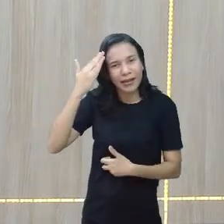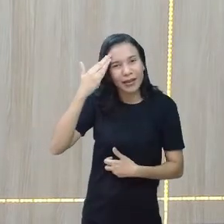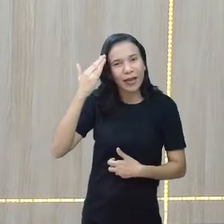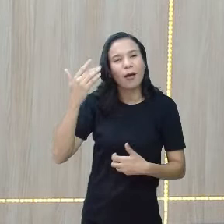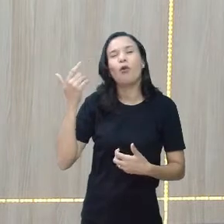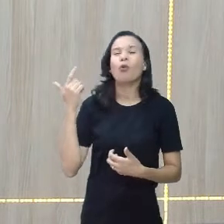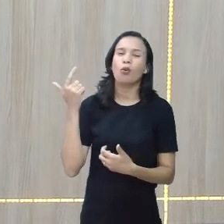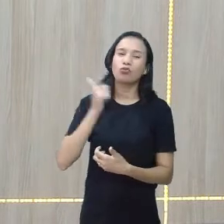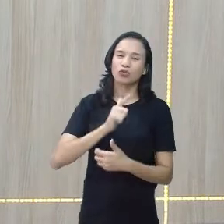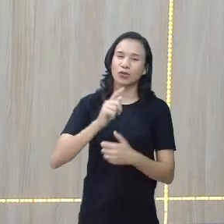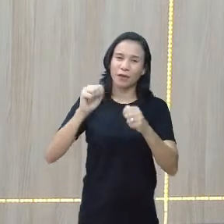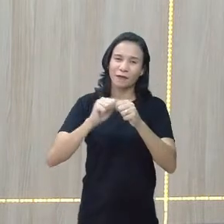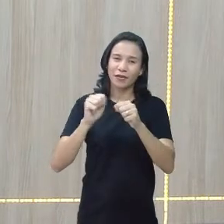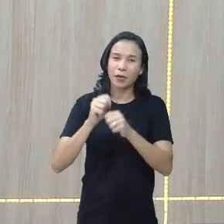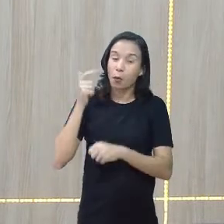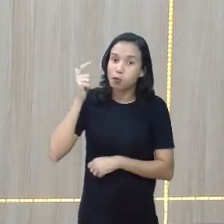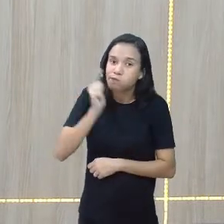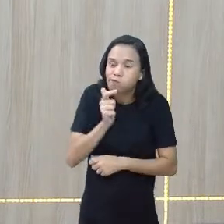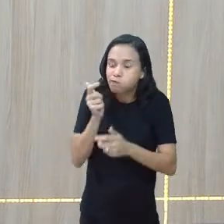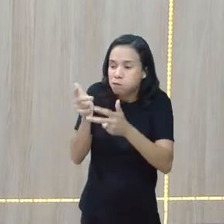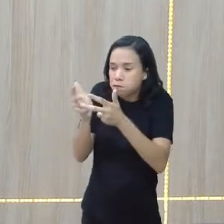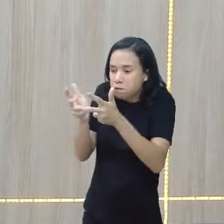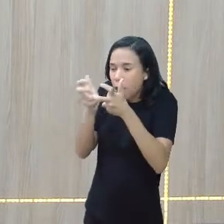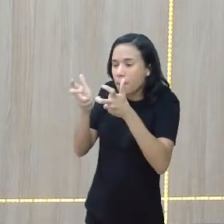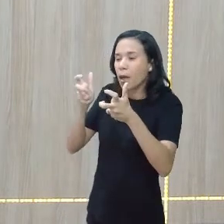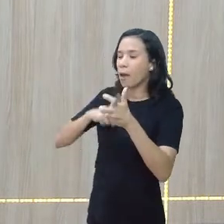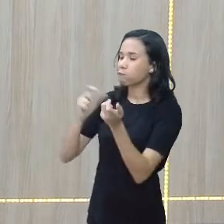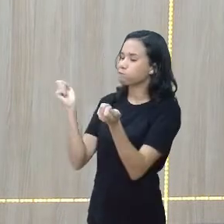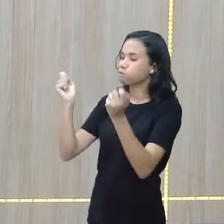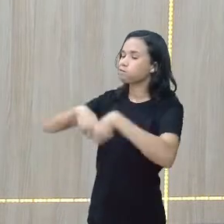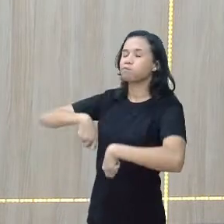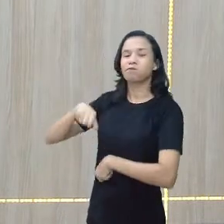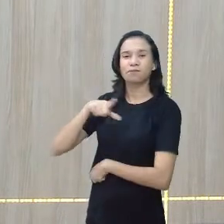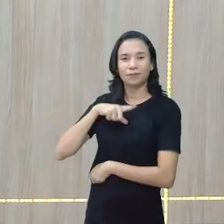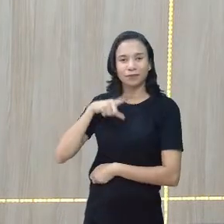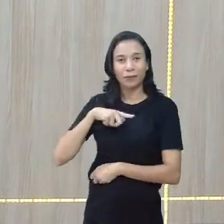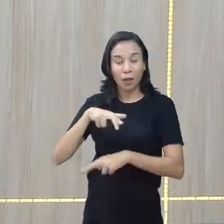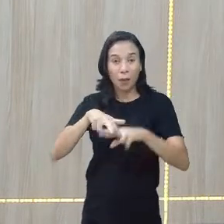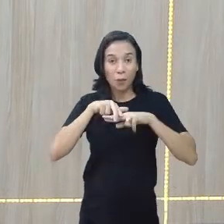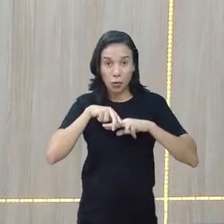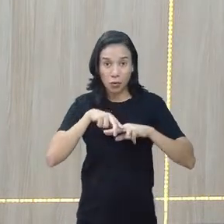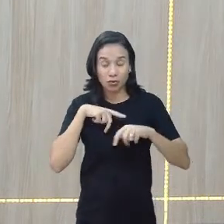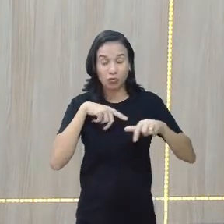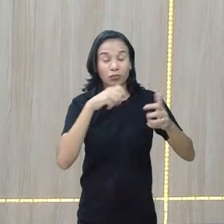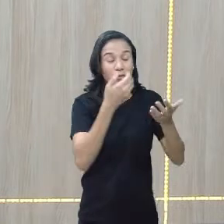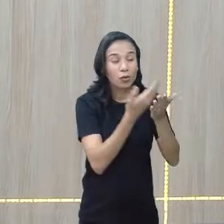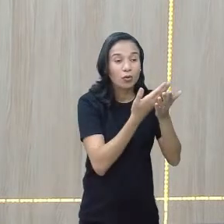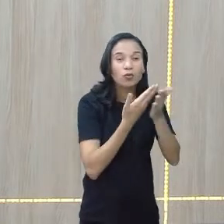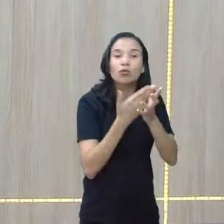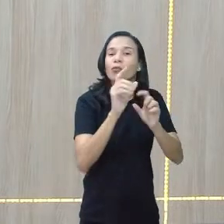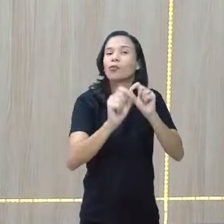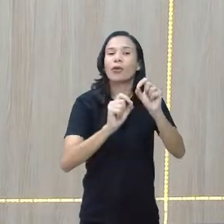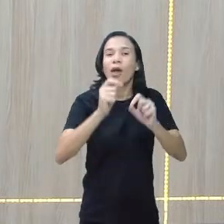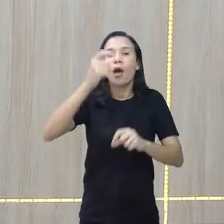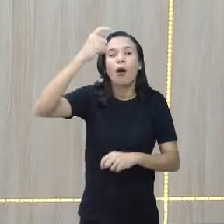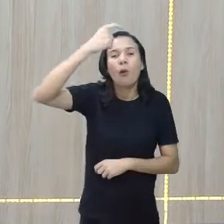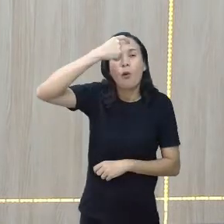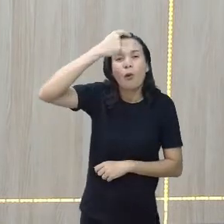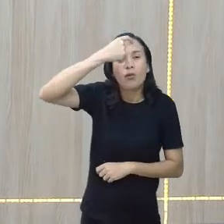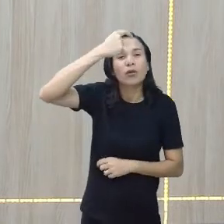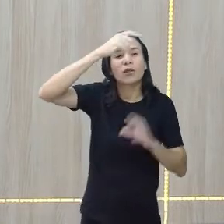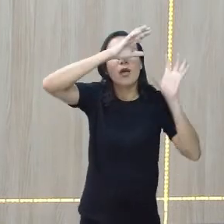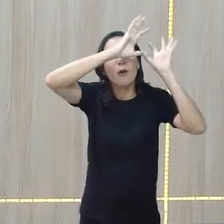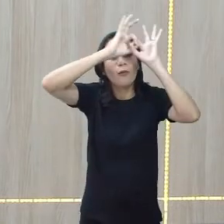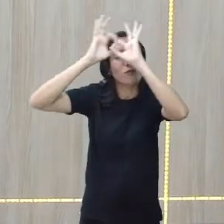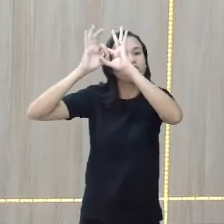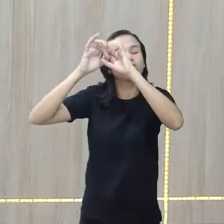consegue fazer, que ele consegue perceber e que ele tem potencial. Então, além de trabalharmos as questões cognitivas, a gente está